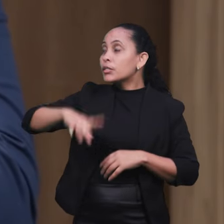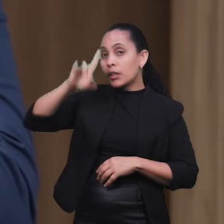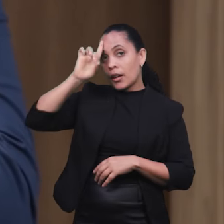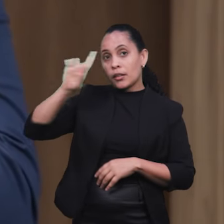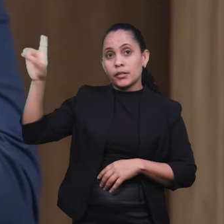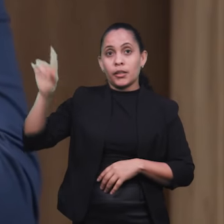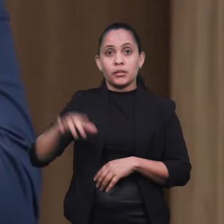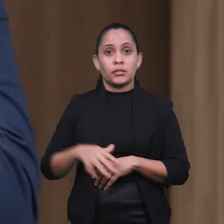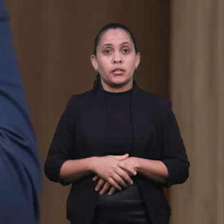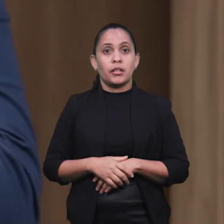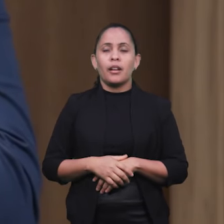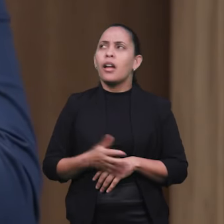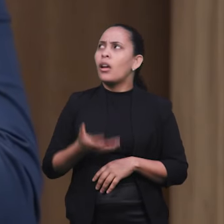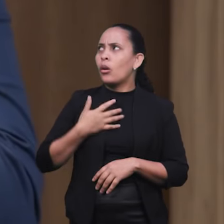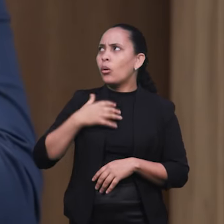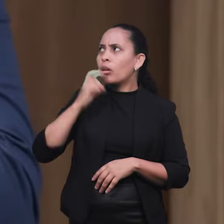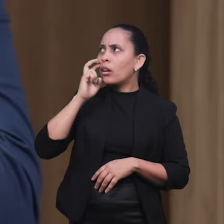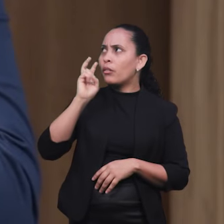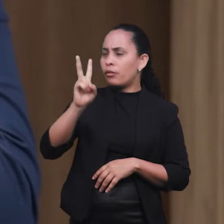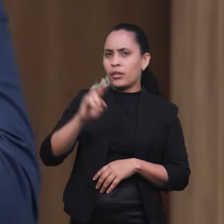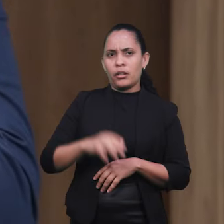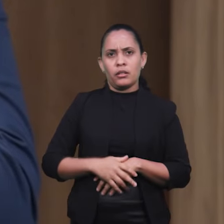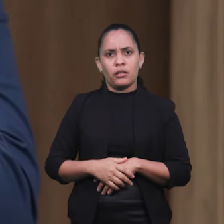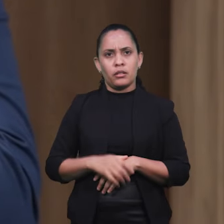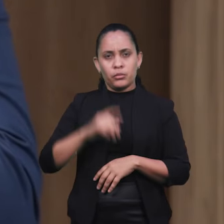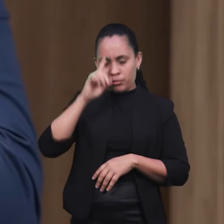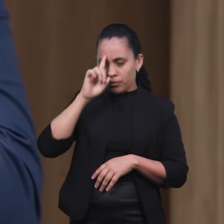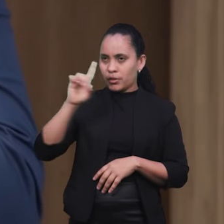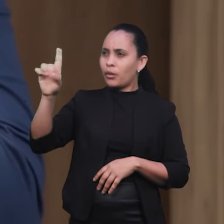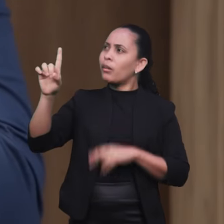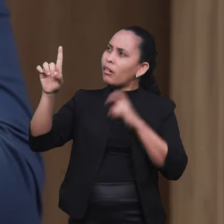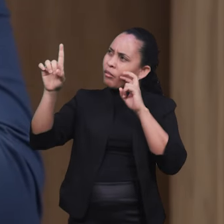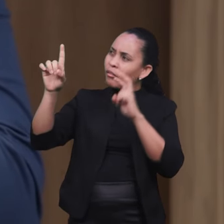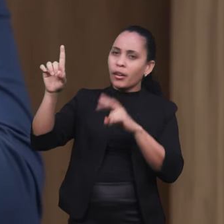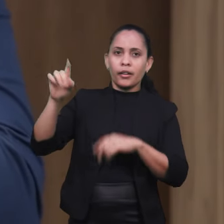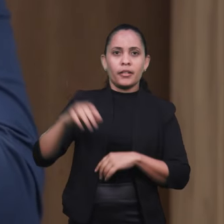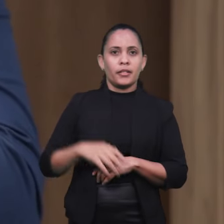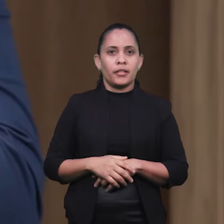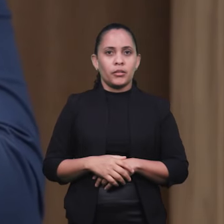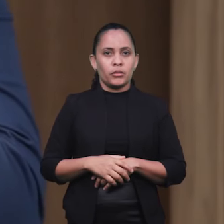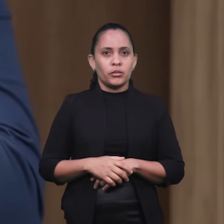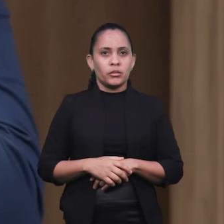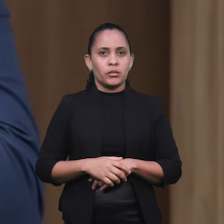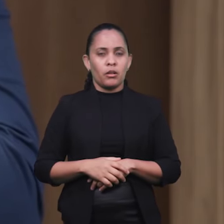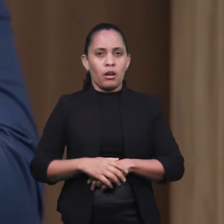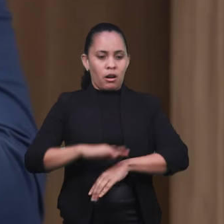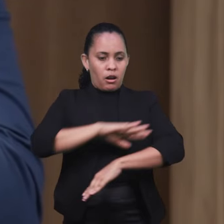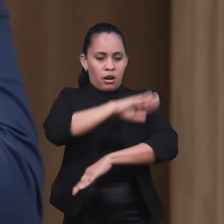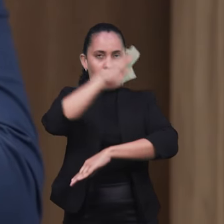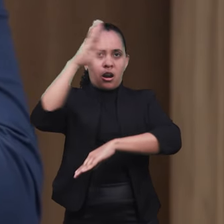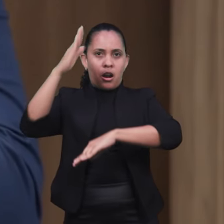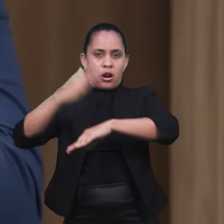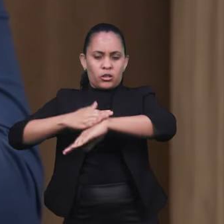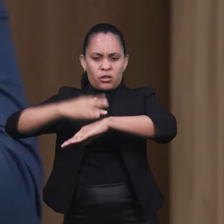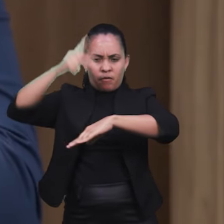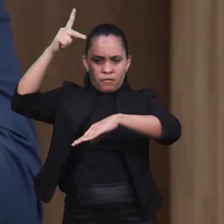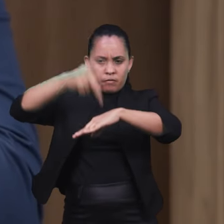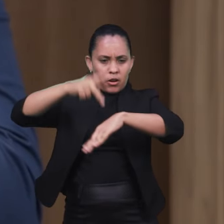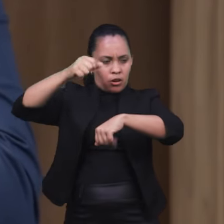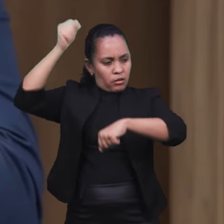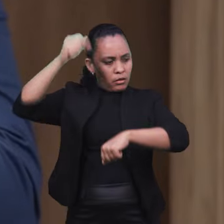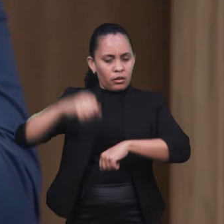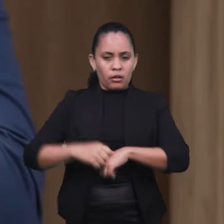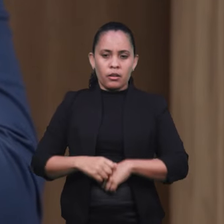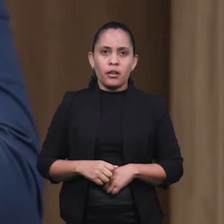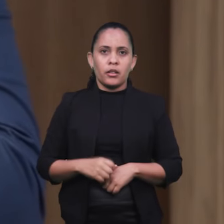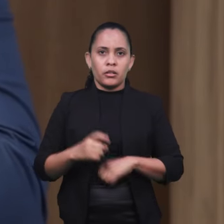Deus ele queria ver, né, o Senhor. E o Senhor fende a rocha, coloca ele por detrás, você não